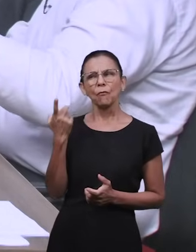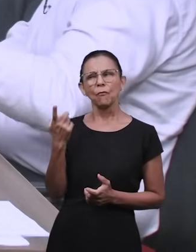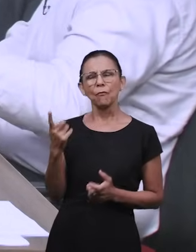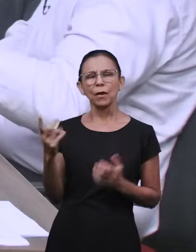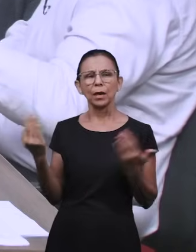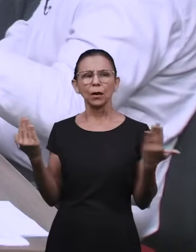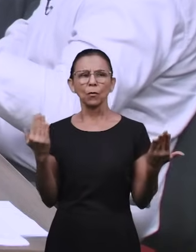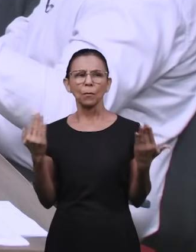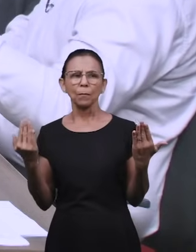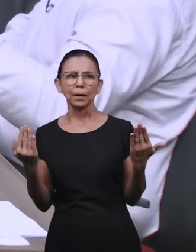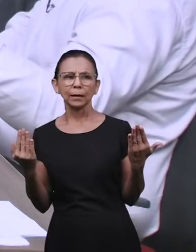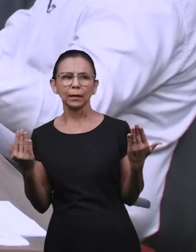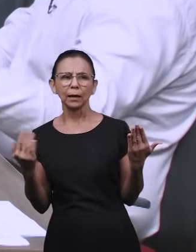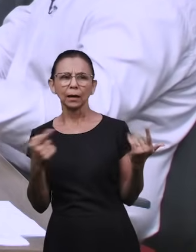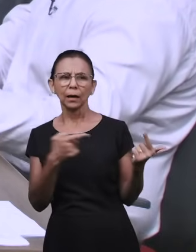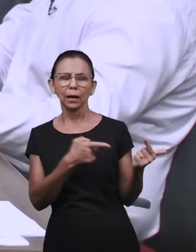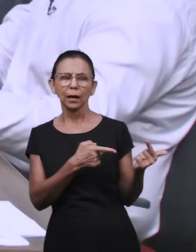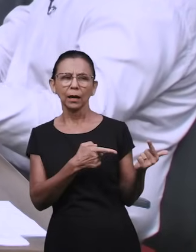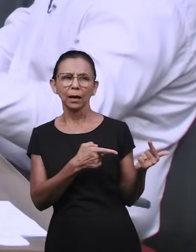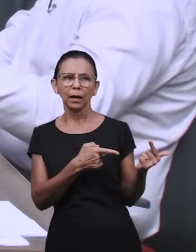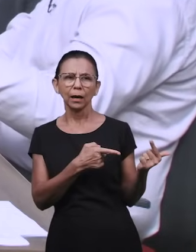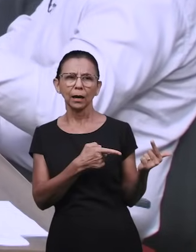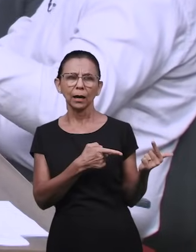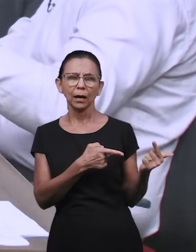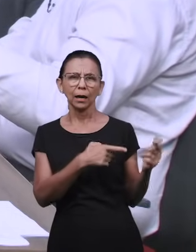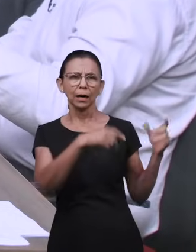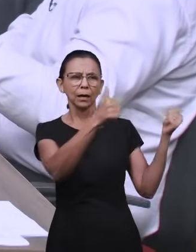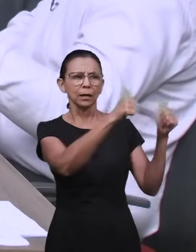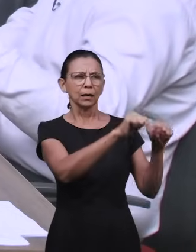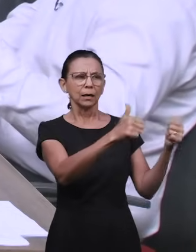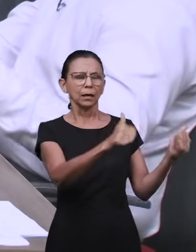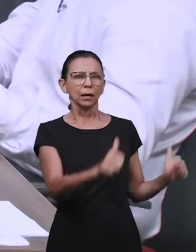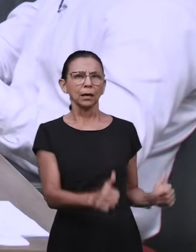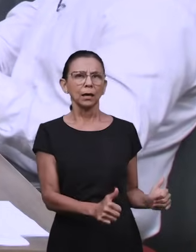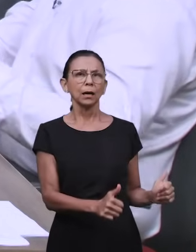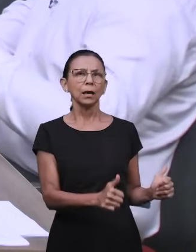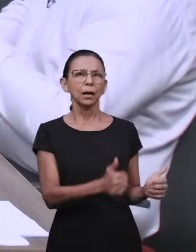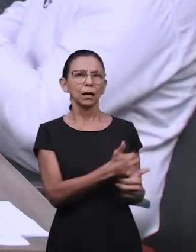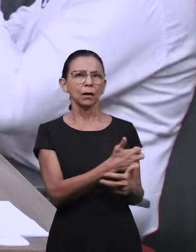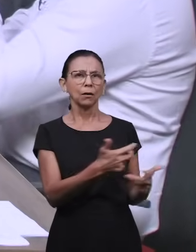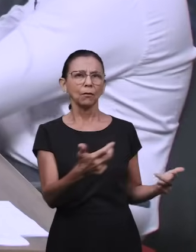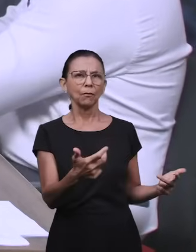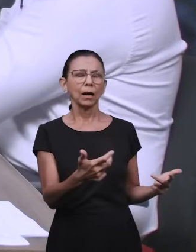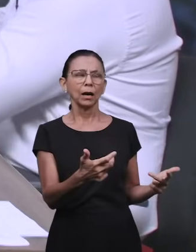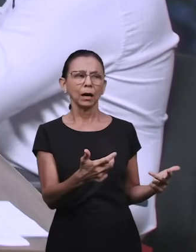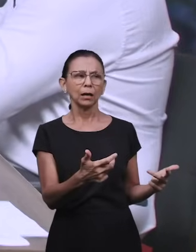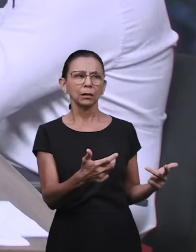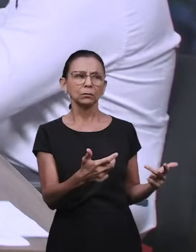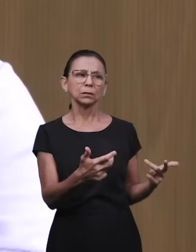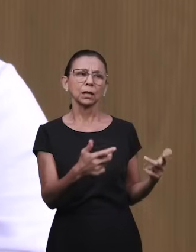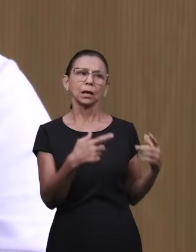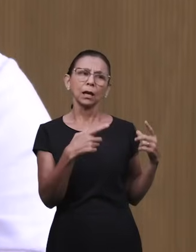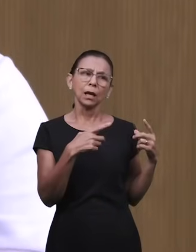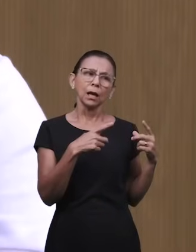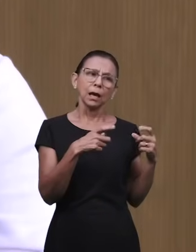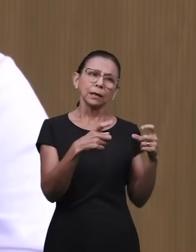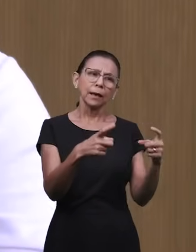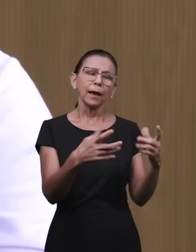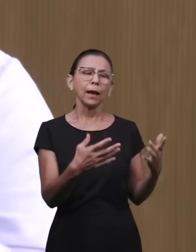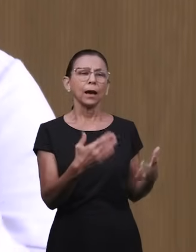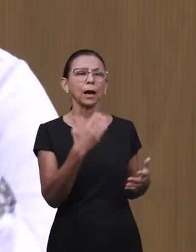deuses pagãos, como fertilidade, guerra, colheita, a personagens do Novo